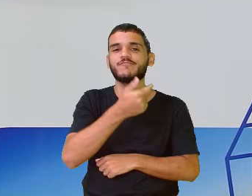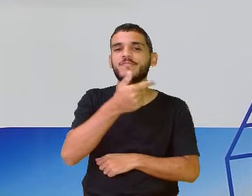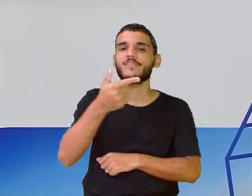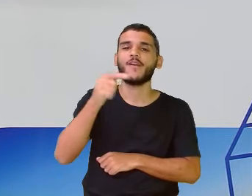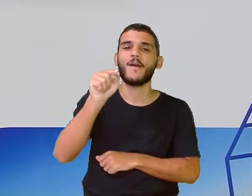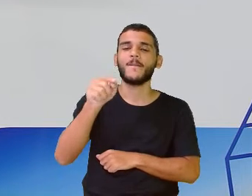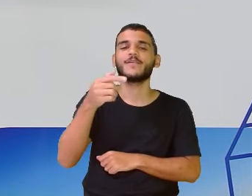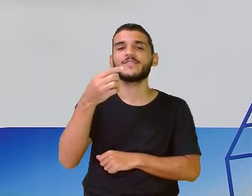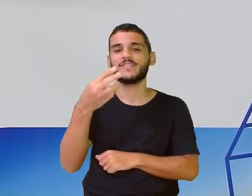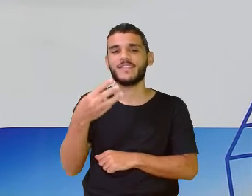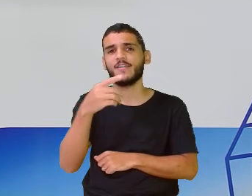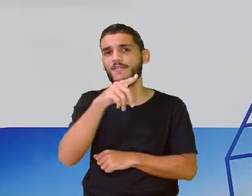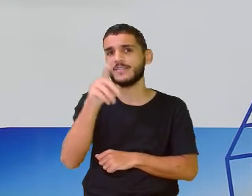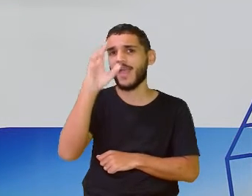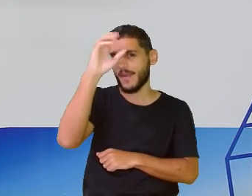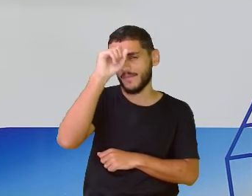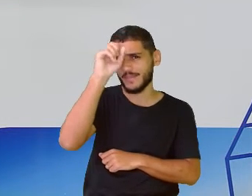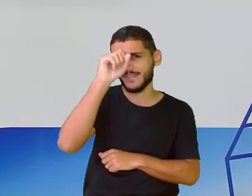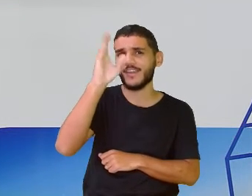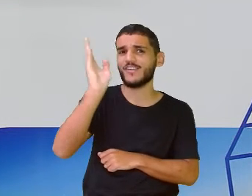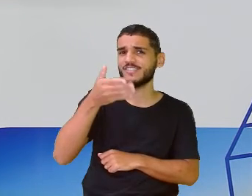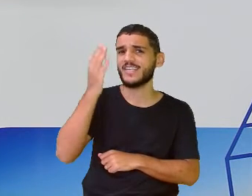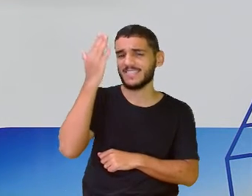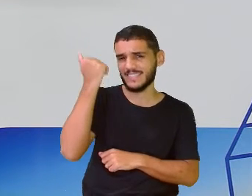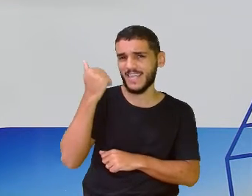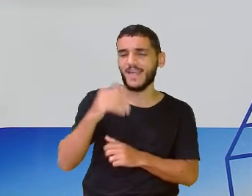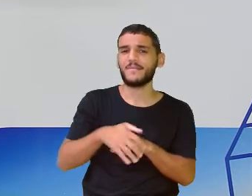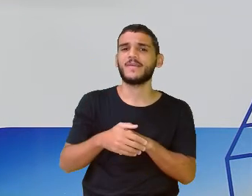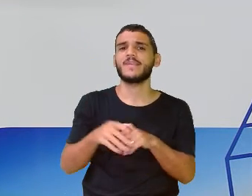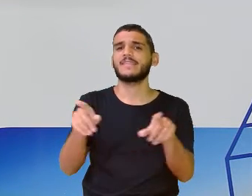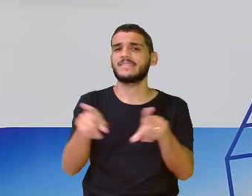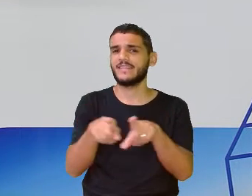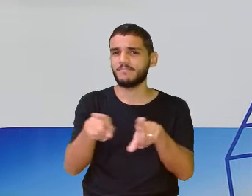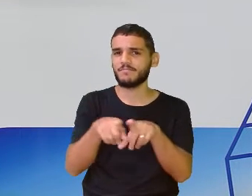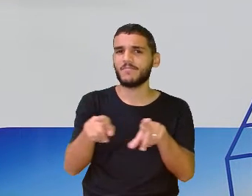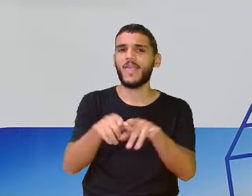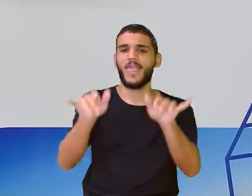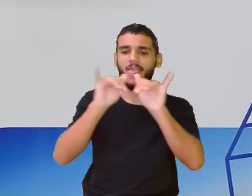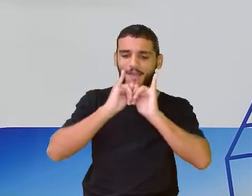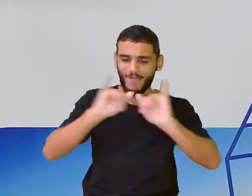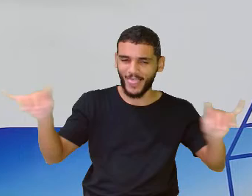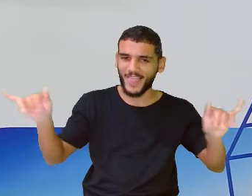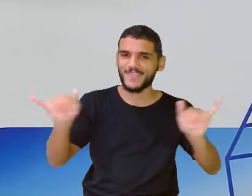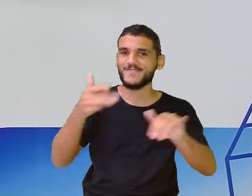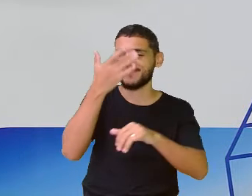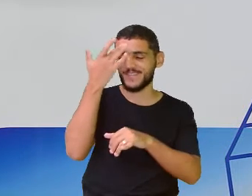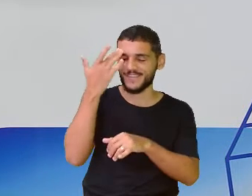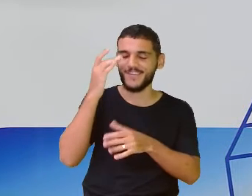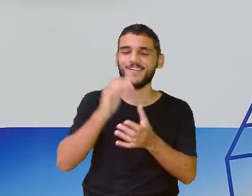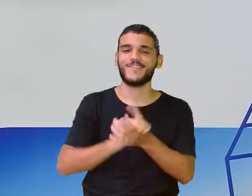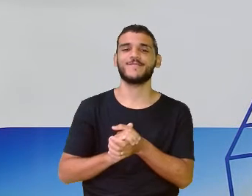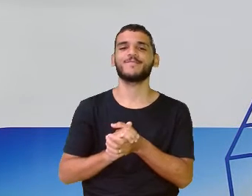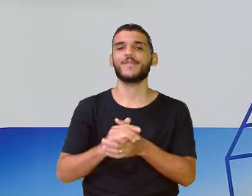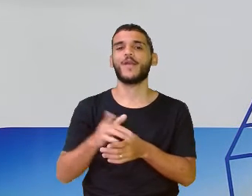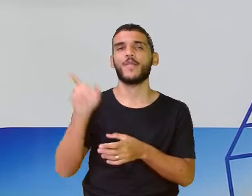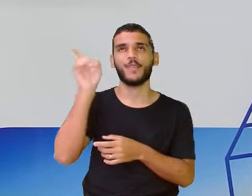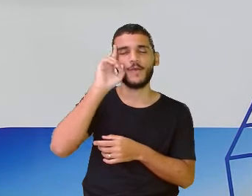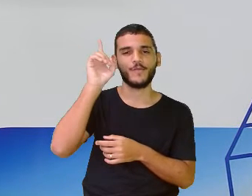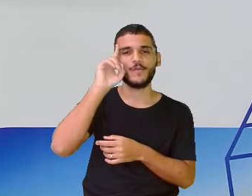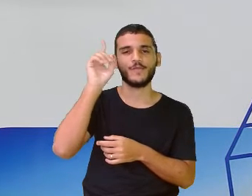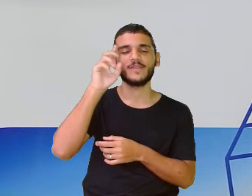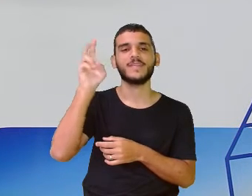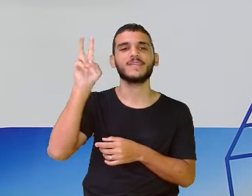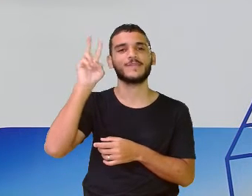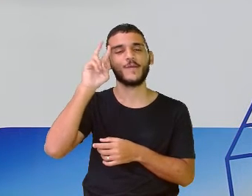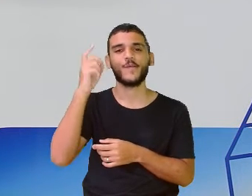22.3, se você já aprendeu, né? Já sabe e acredito que já até está espalhando a notícia. Estamos todos os dias aqui de segunda a sexta-feira